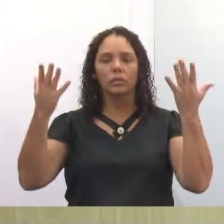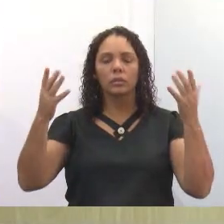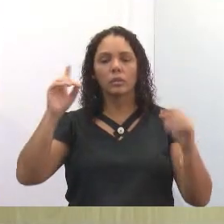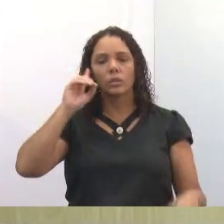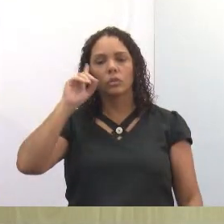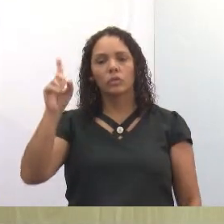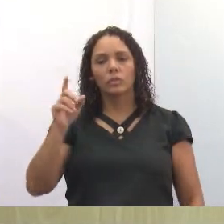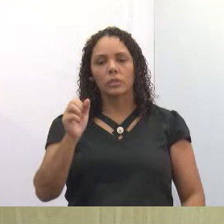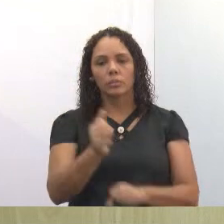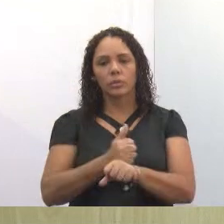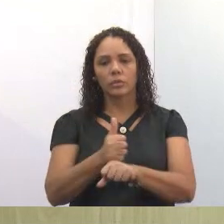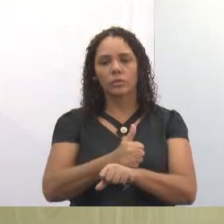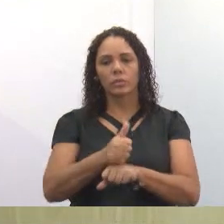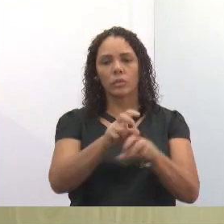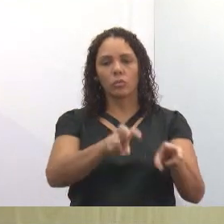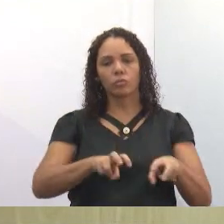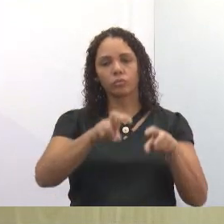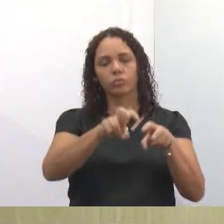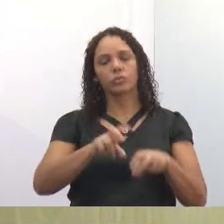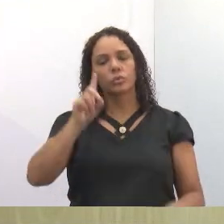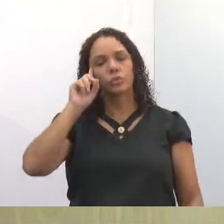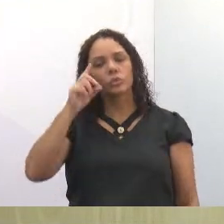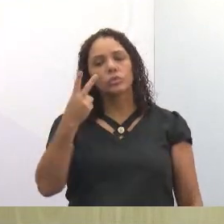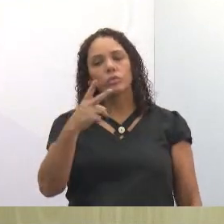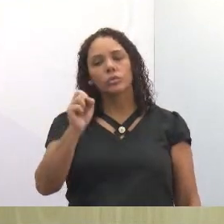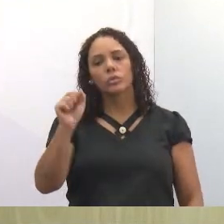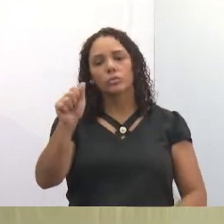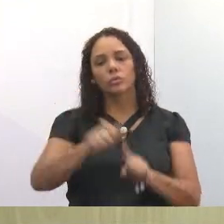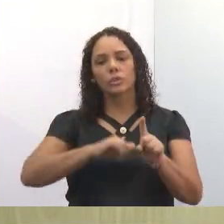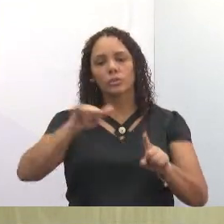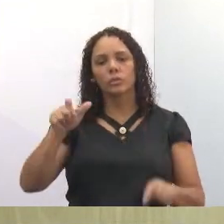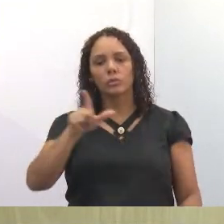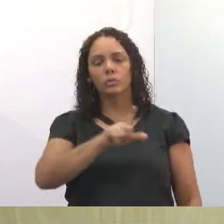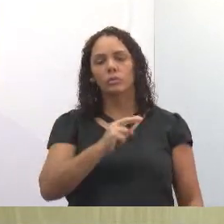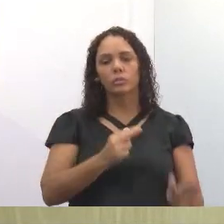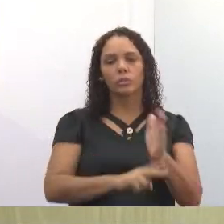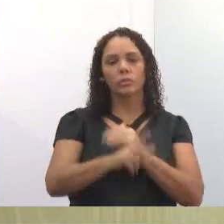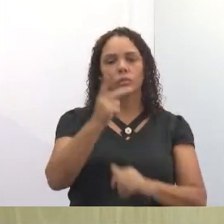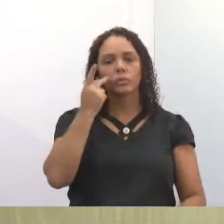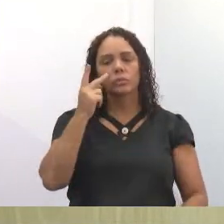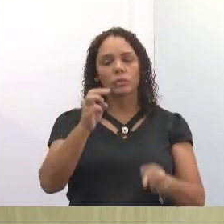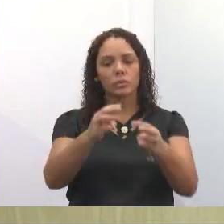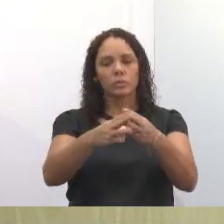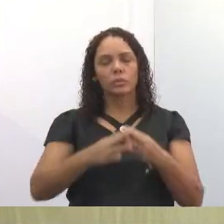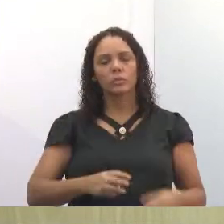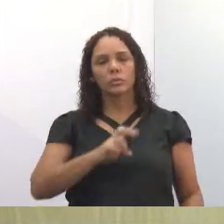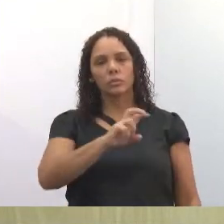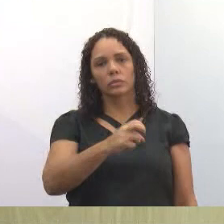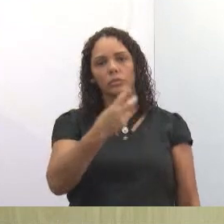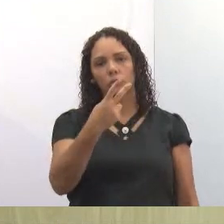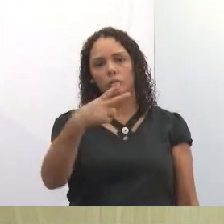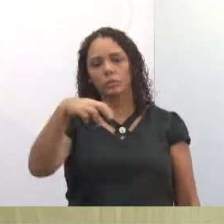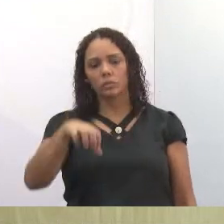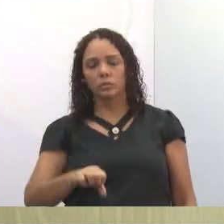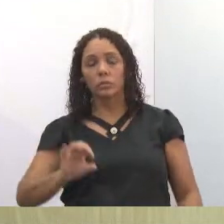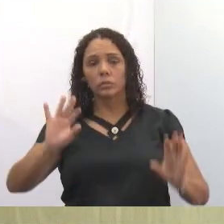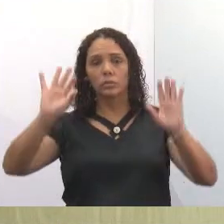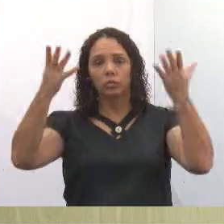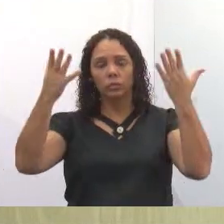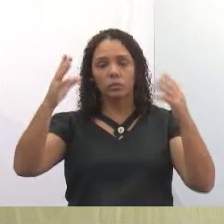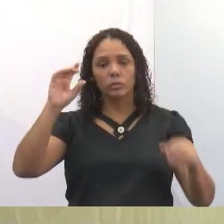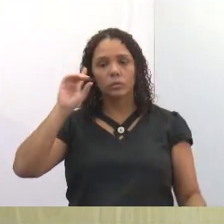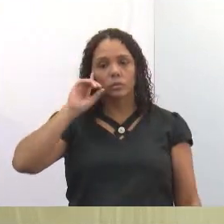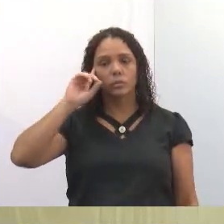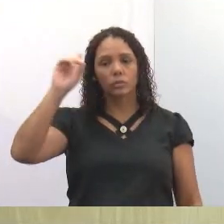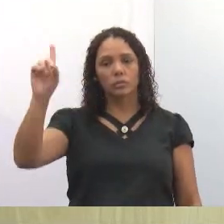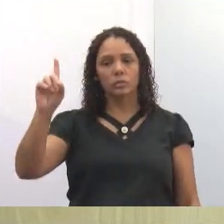Agricultor, 28 de julho. Autoria, Paulinho do Esporte. Moção 529. Moção comemorativa pelo